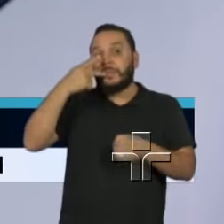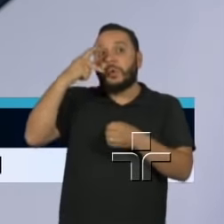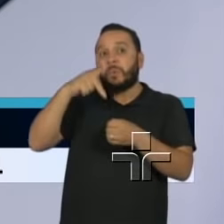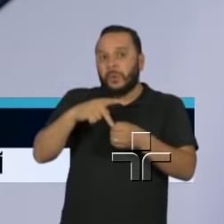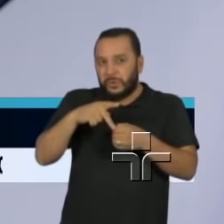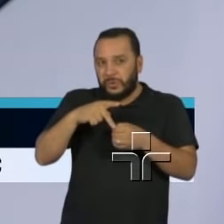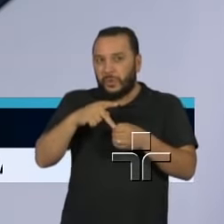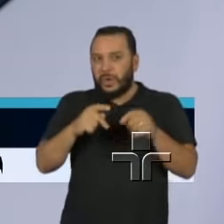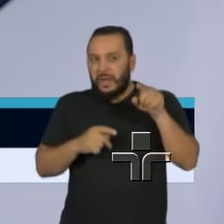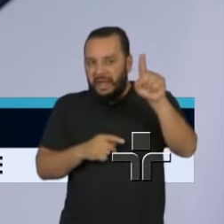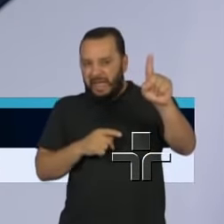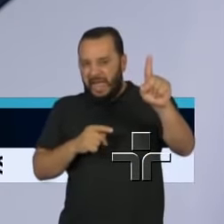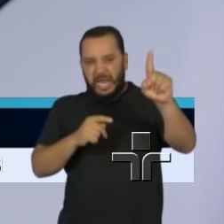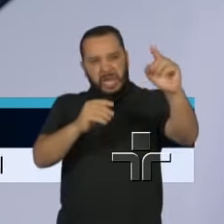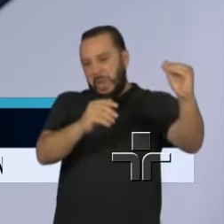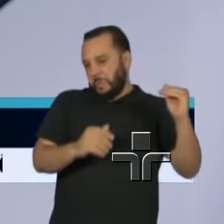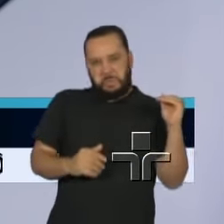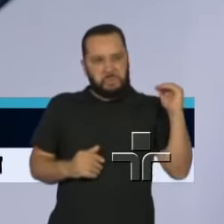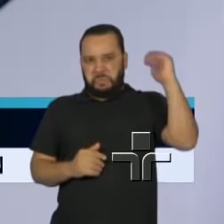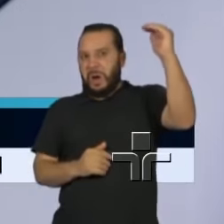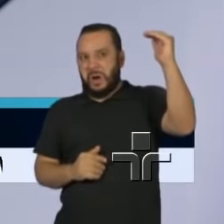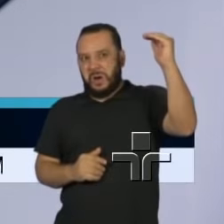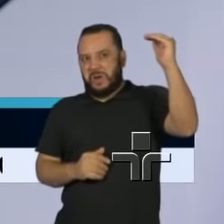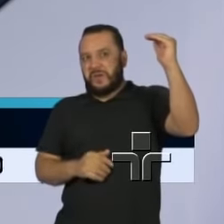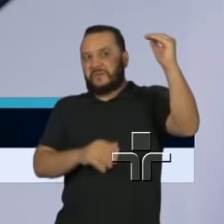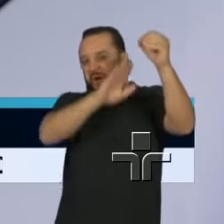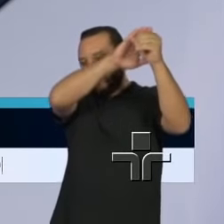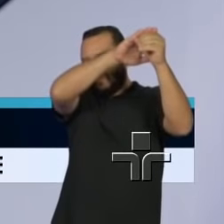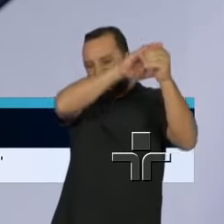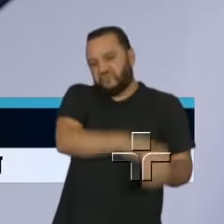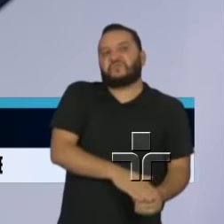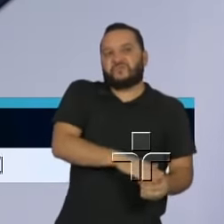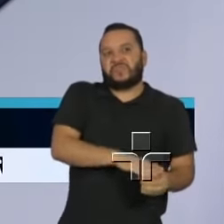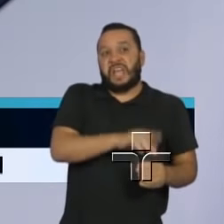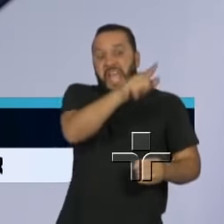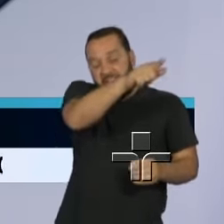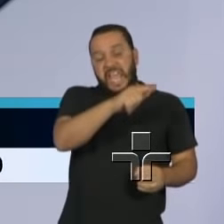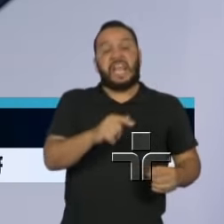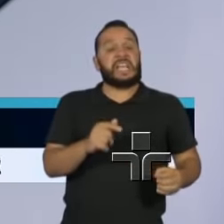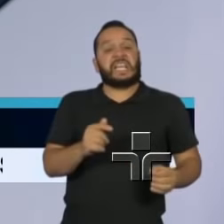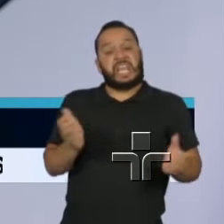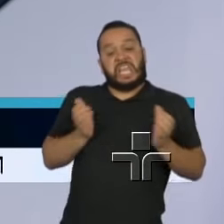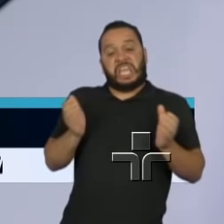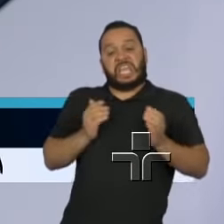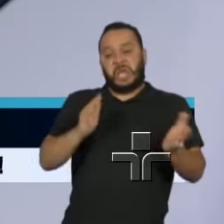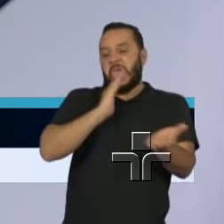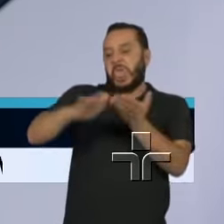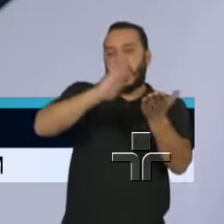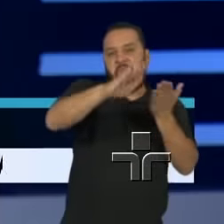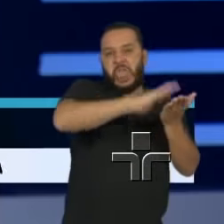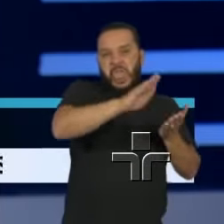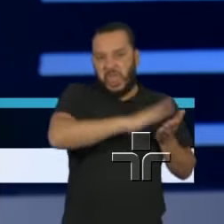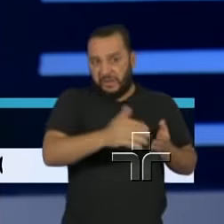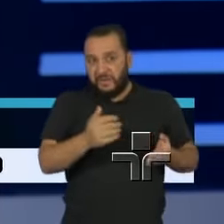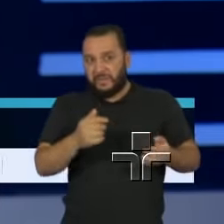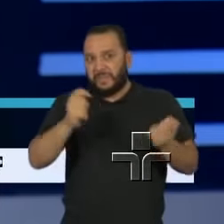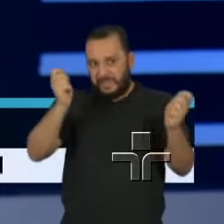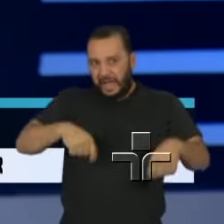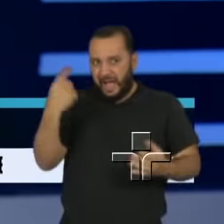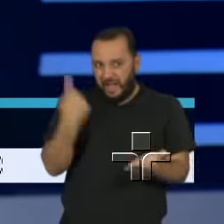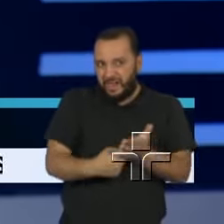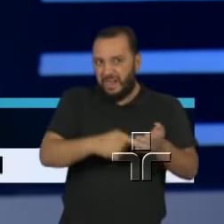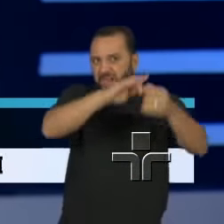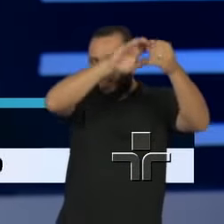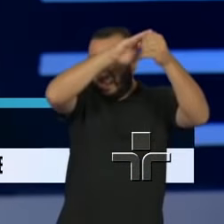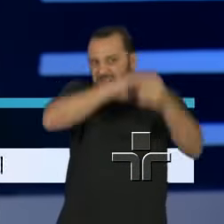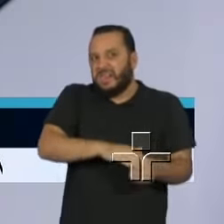transformar em exemplo. Sim. Né? Aqui, os ricos que esbanjam talvez tenham, além de esbanjado, cometido